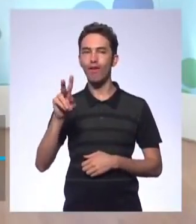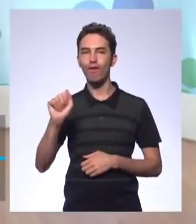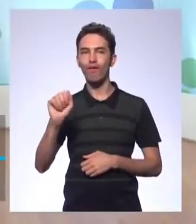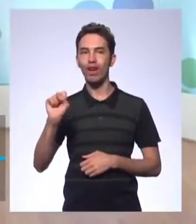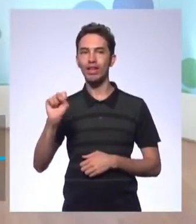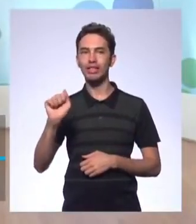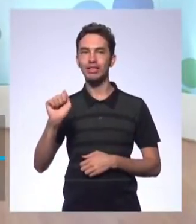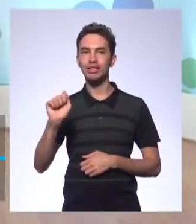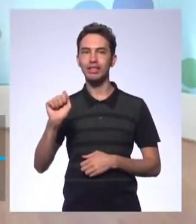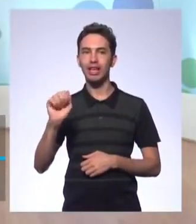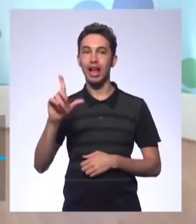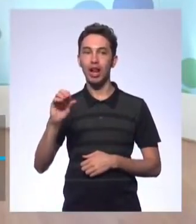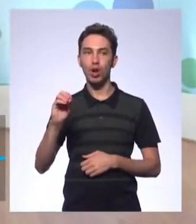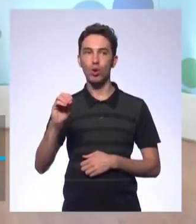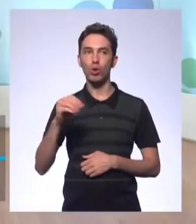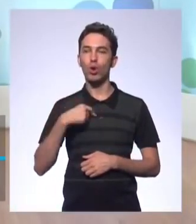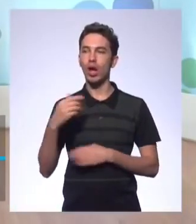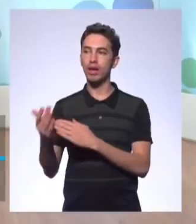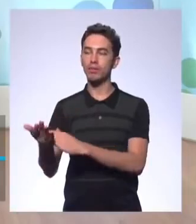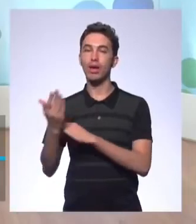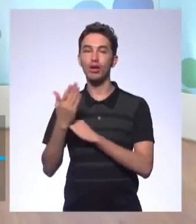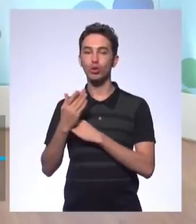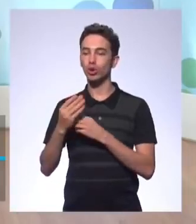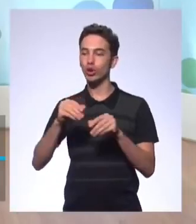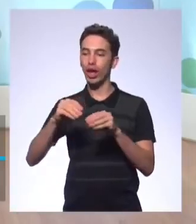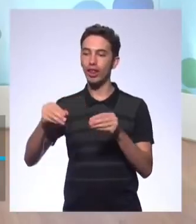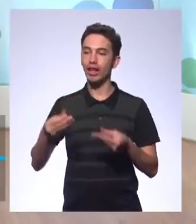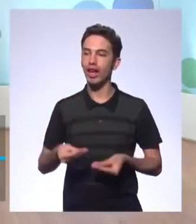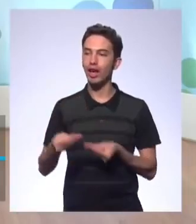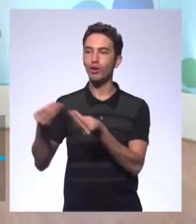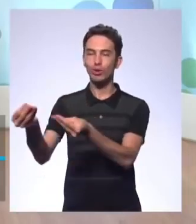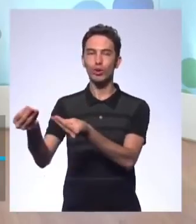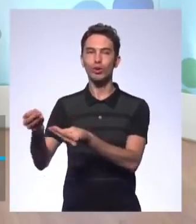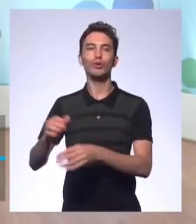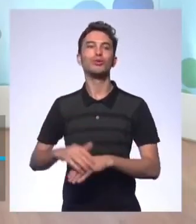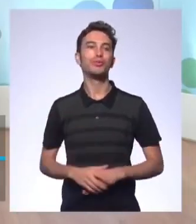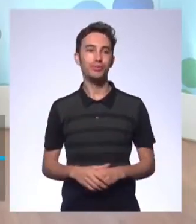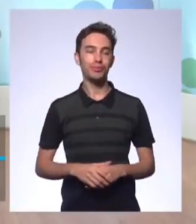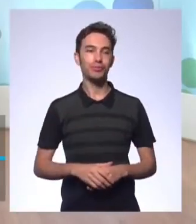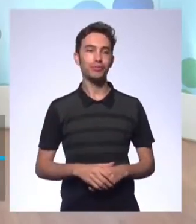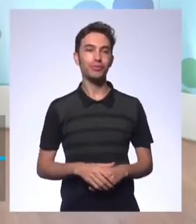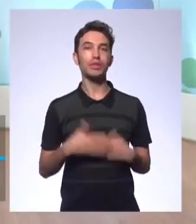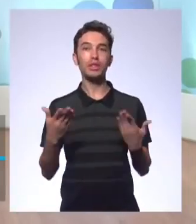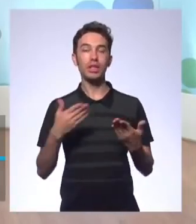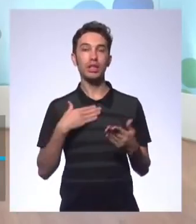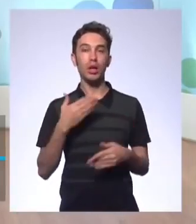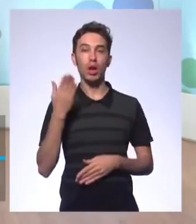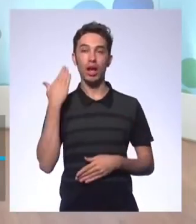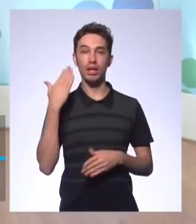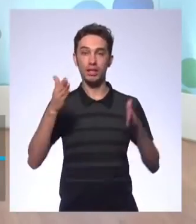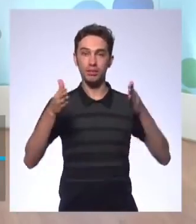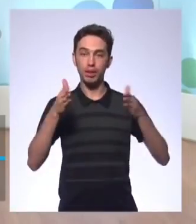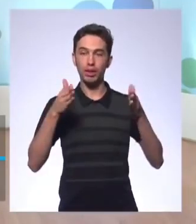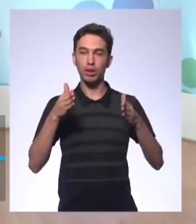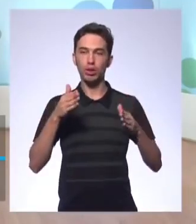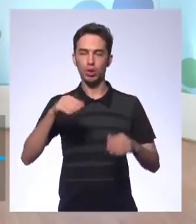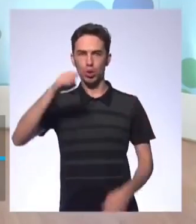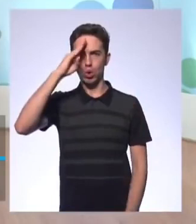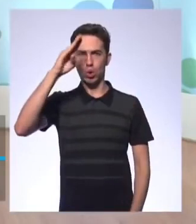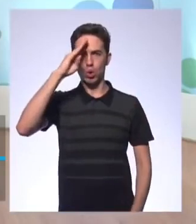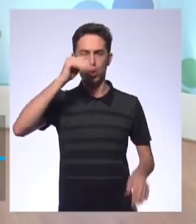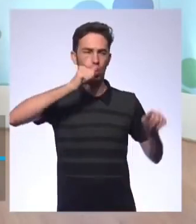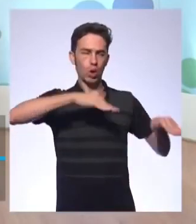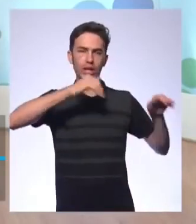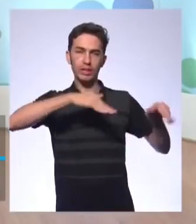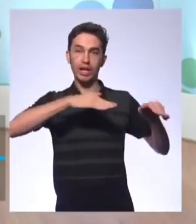terras. Ela me arrumou um exército, porque nesse período os nobres faziam parte do exército. E por proteger os meus territórios, ela ganhou